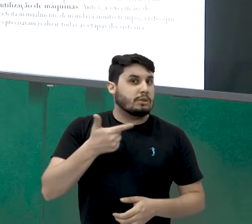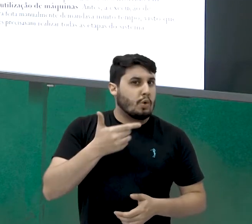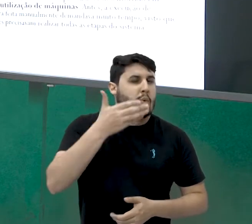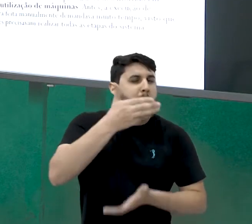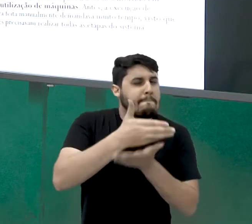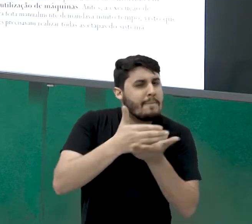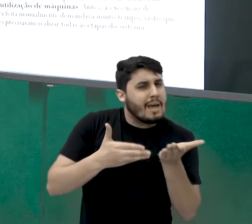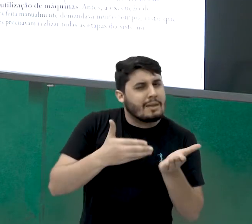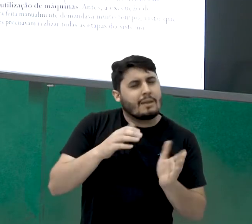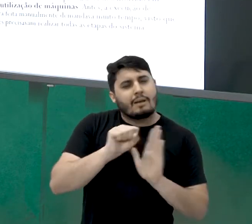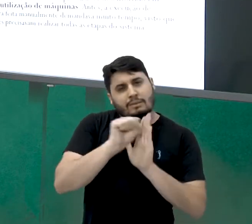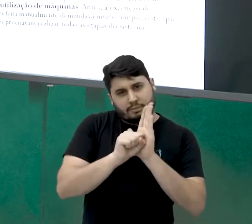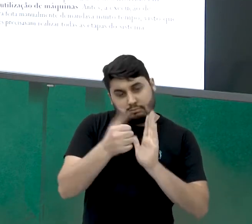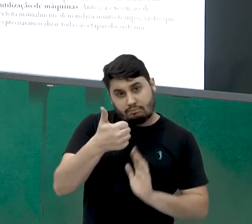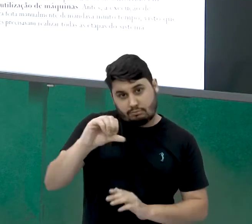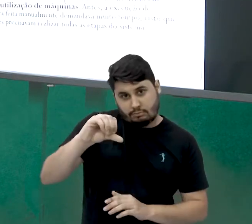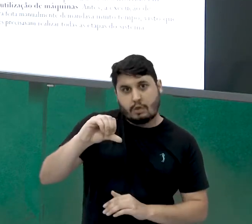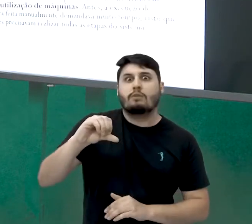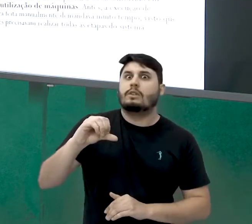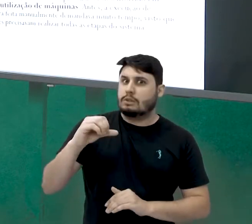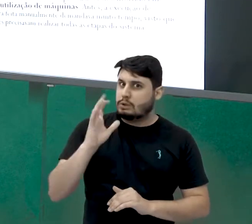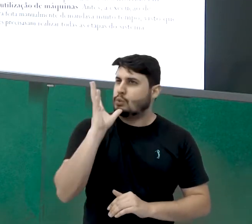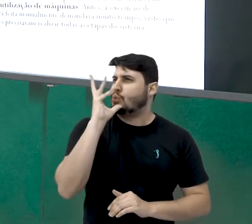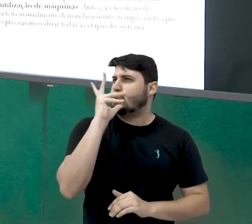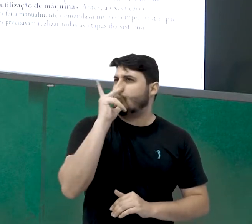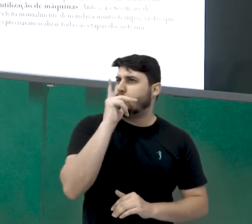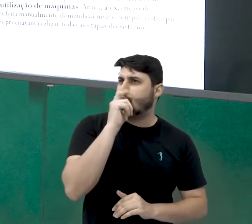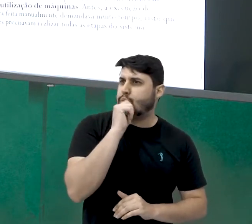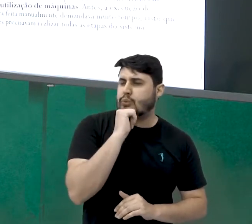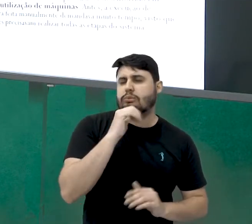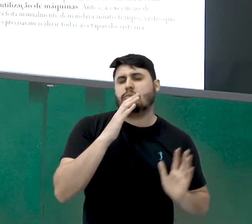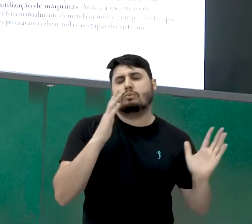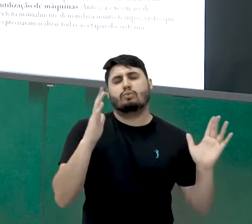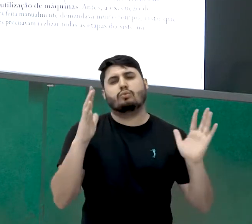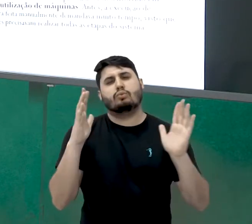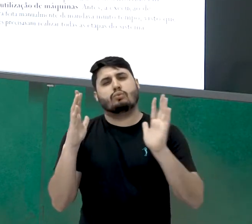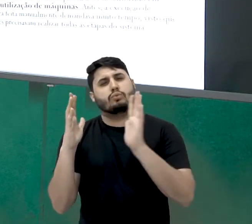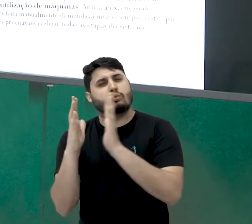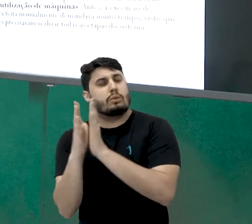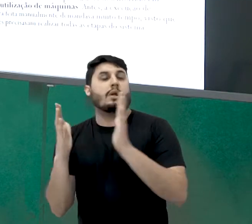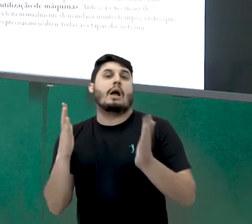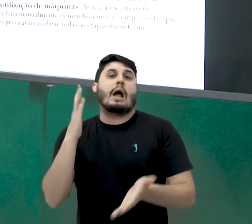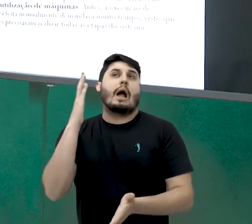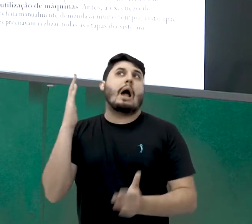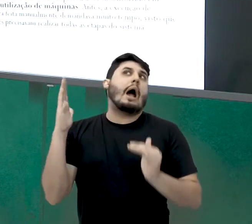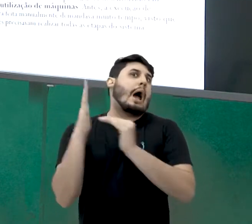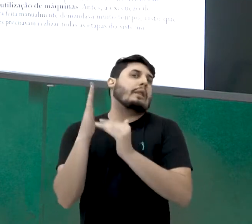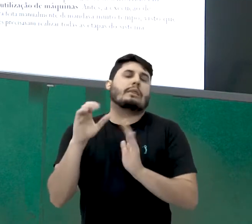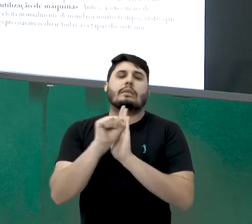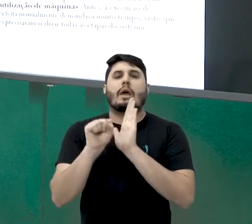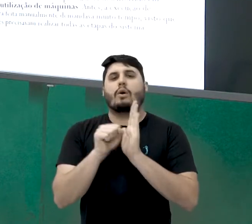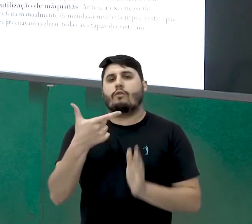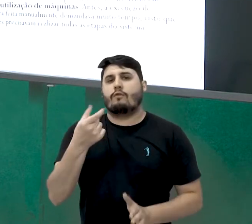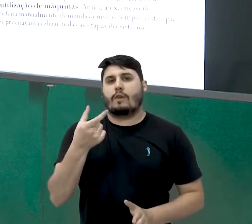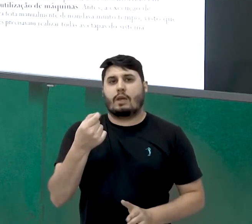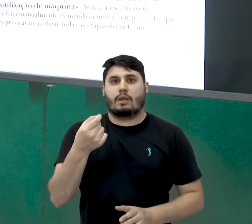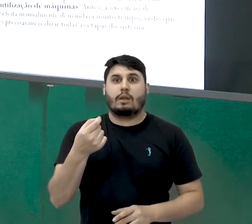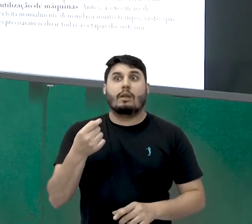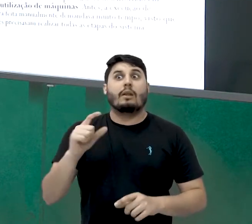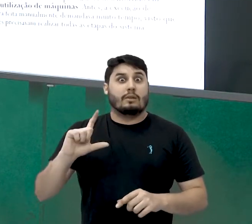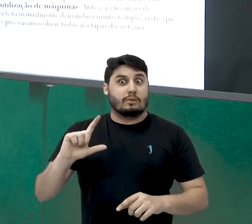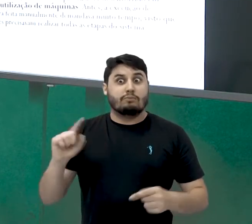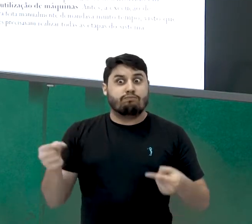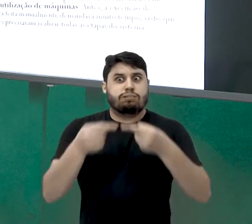XIX e se perpetua até a primeira metade do século XX, quando nós temos, após a Segunda Guerra